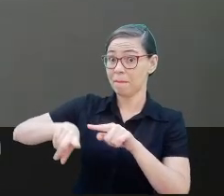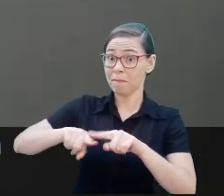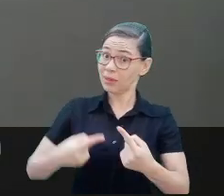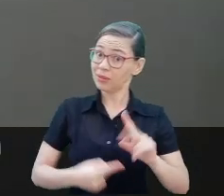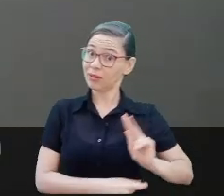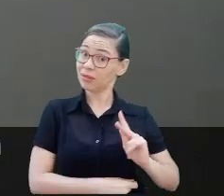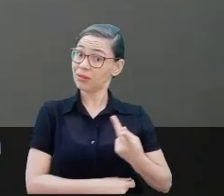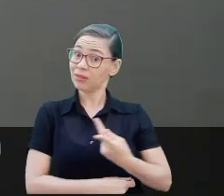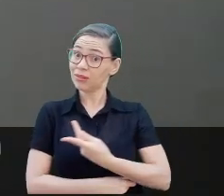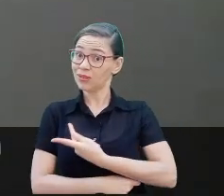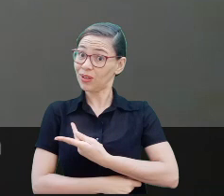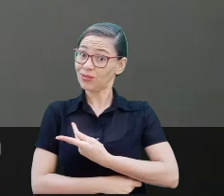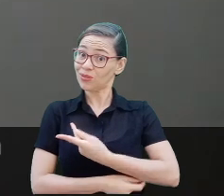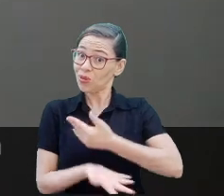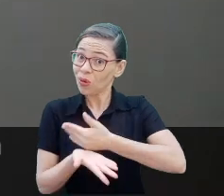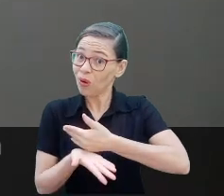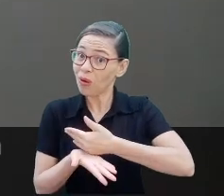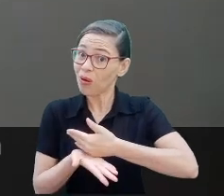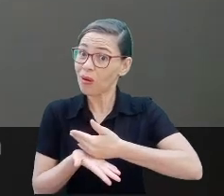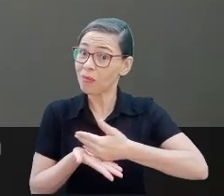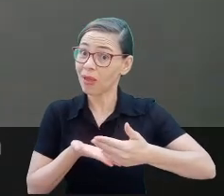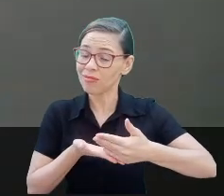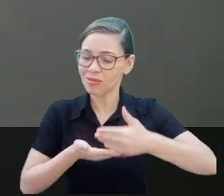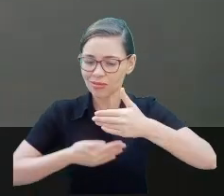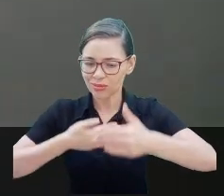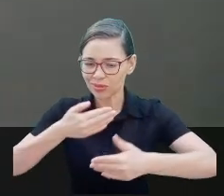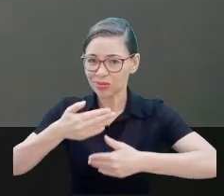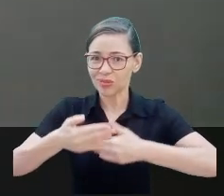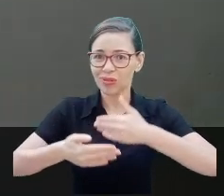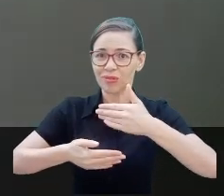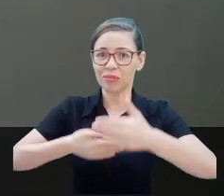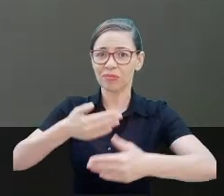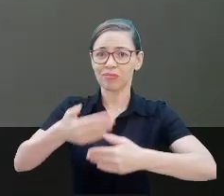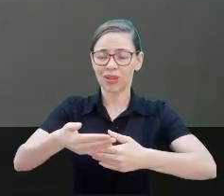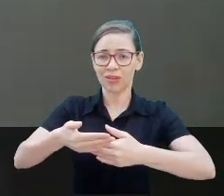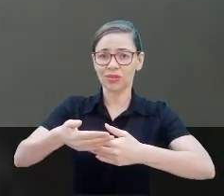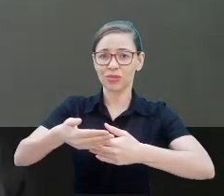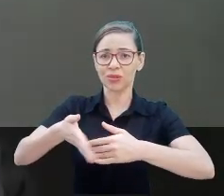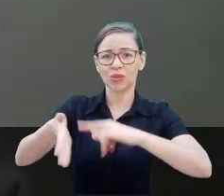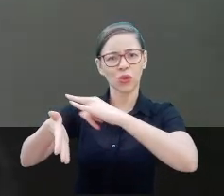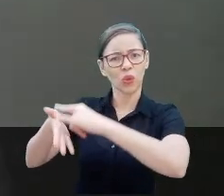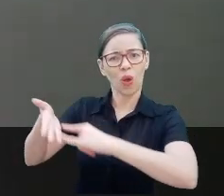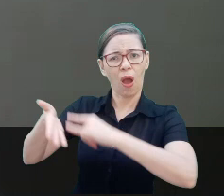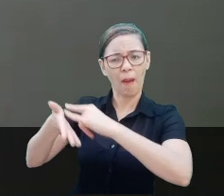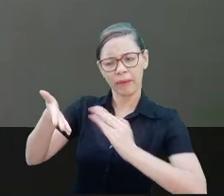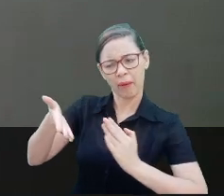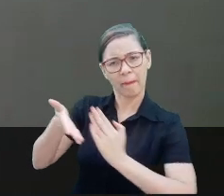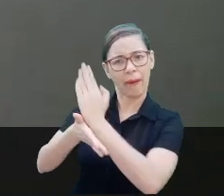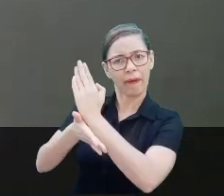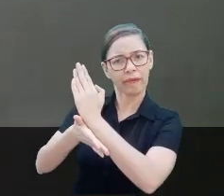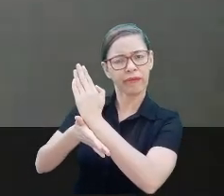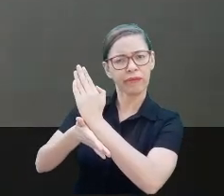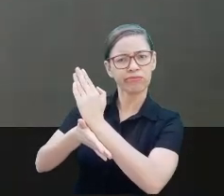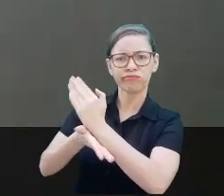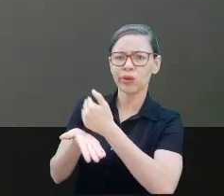transexualidade ela entra nos manuais ao passo que a homossexualidade sai. E aí também, a partir disso, a transexualidade